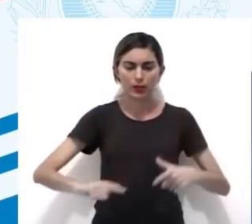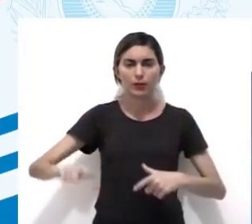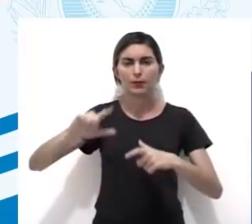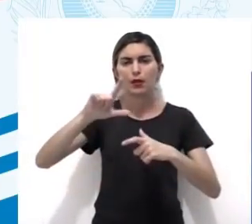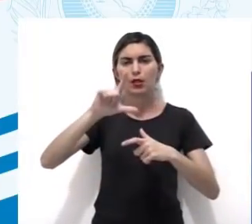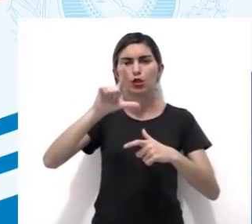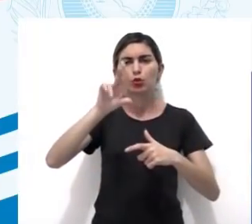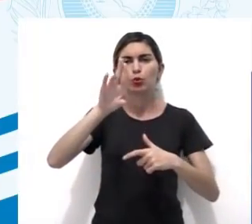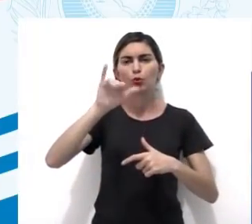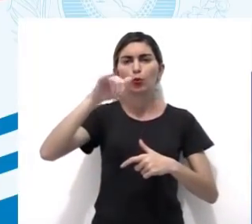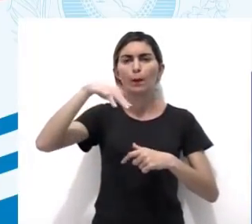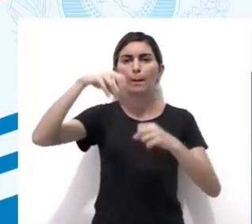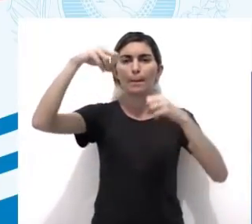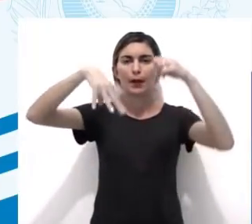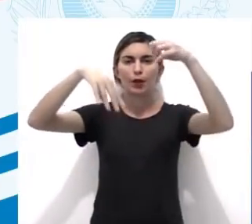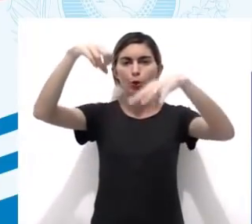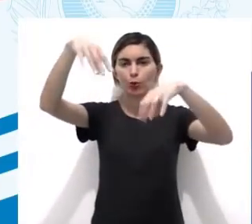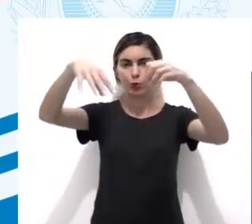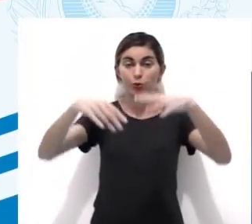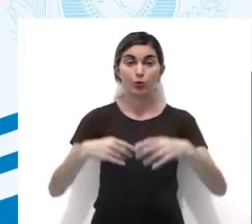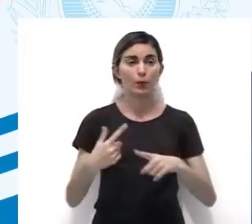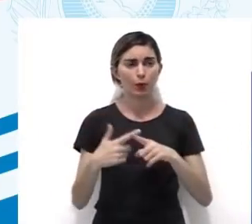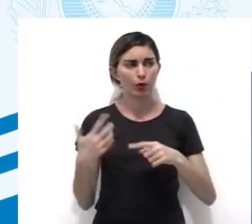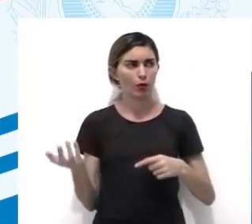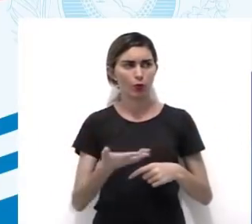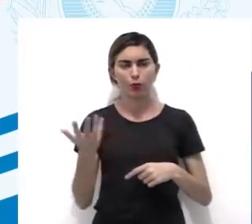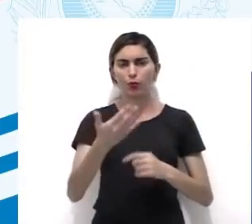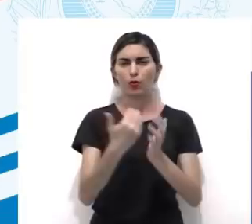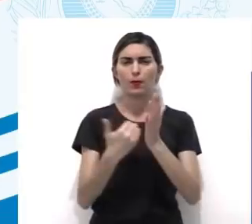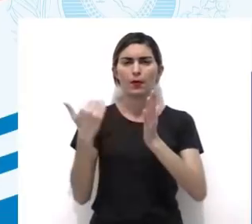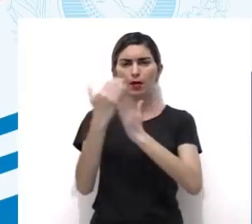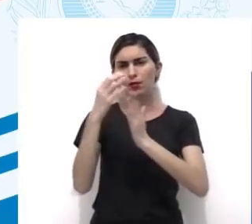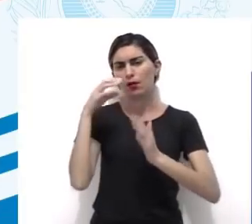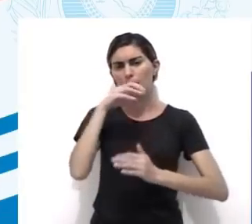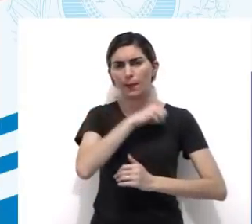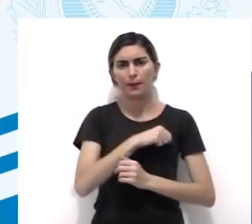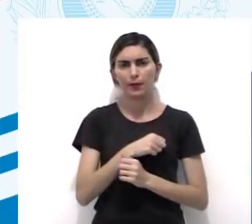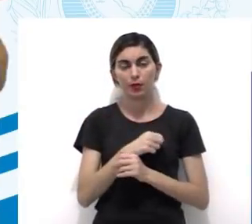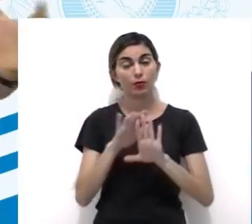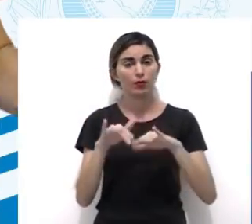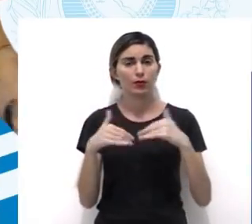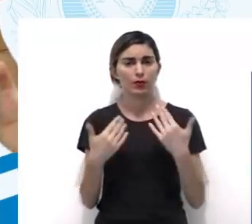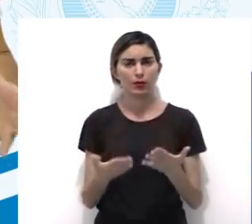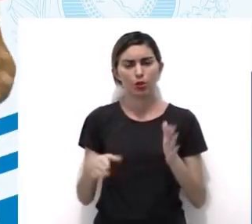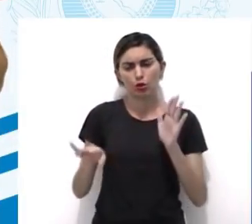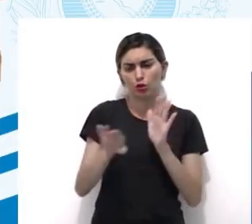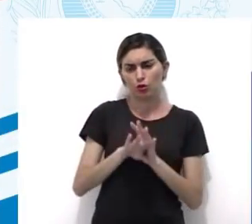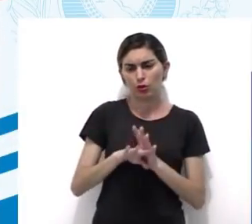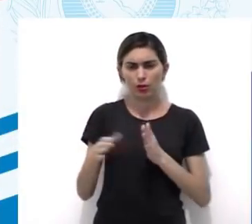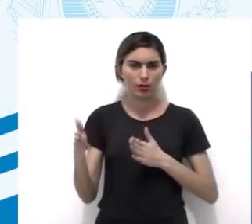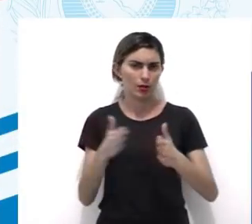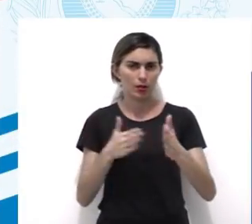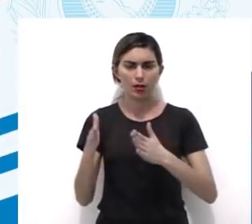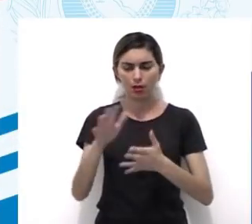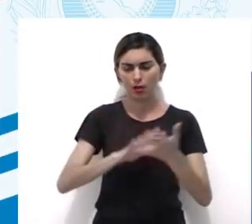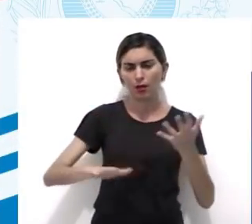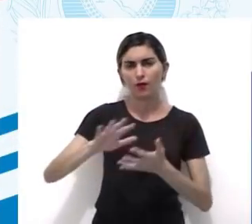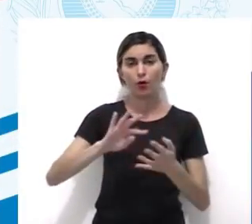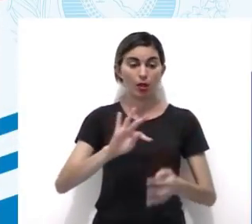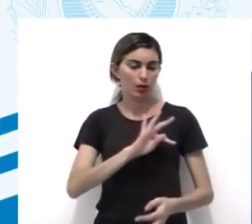a informação estão fluindo com mais rapidez, com mais versatilidade. Então a gente chega até o momento da